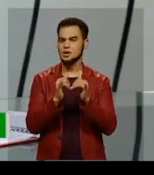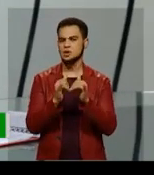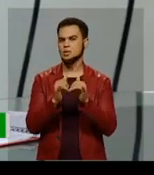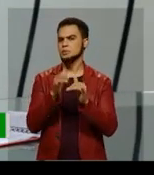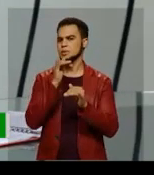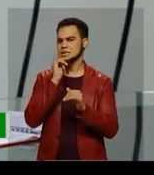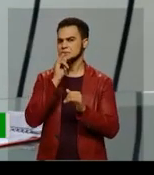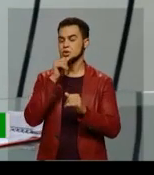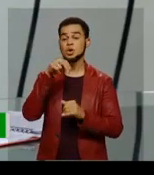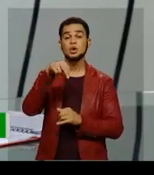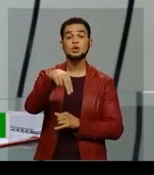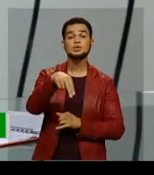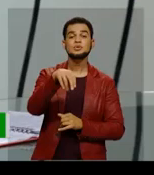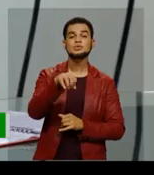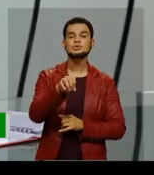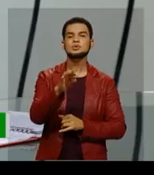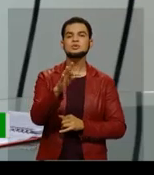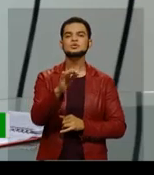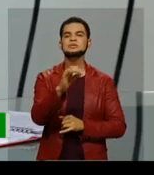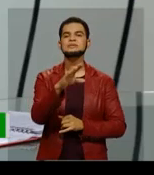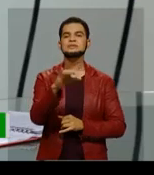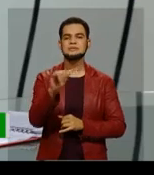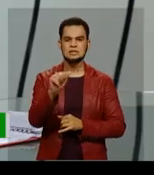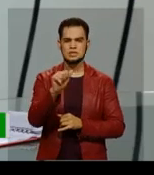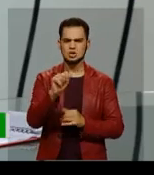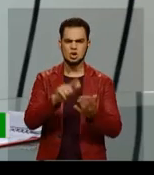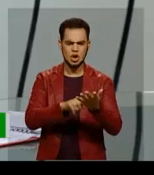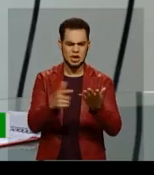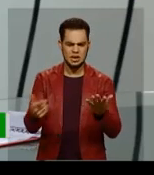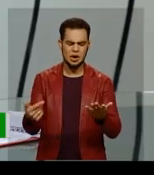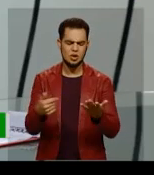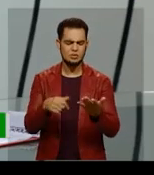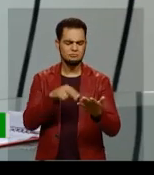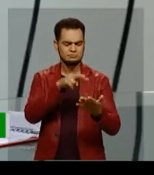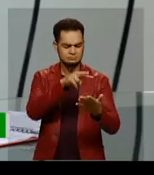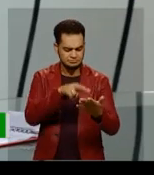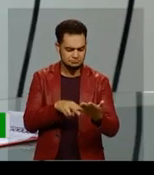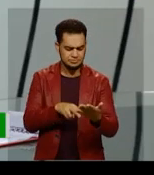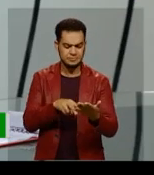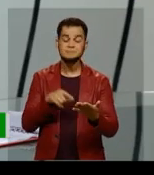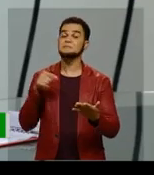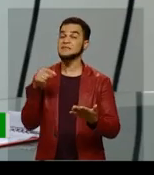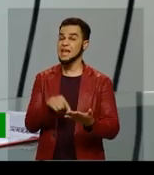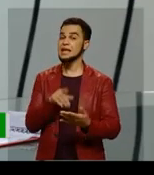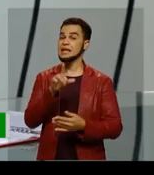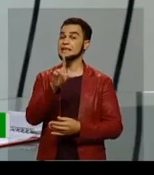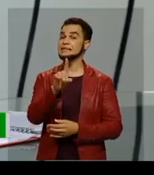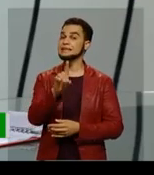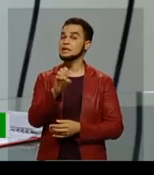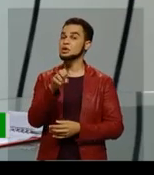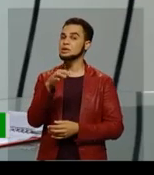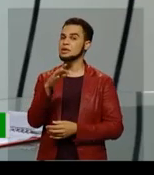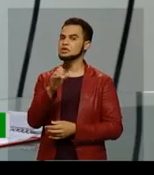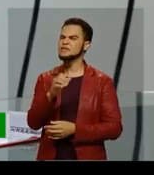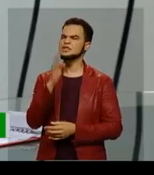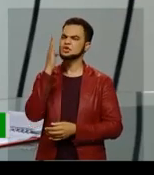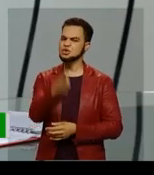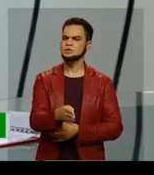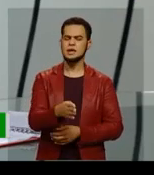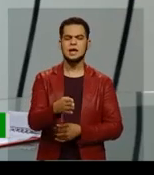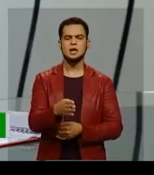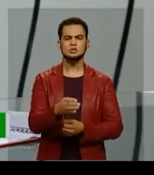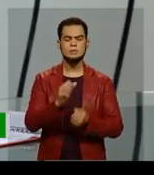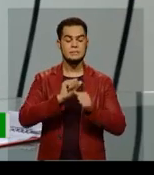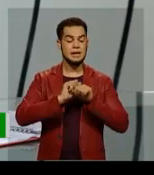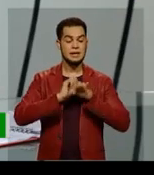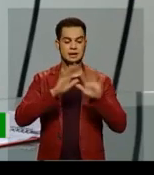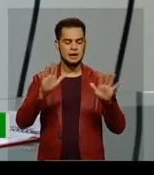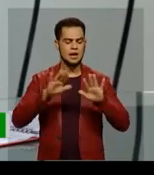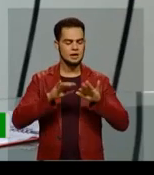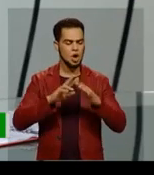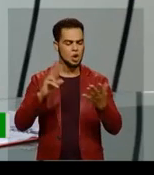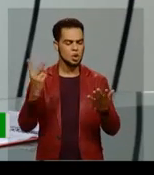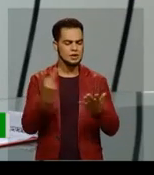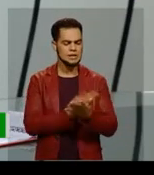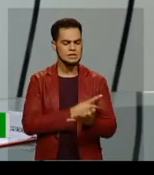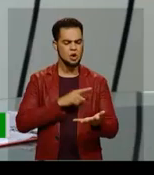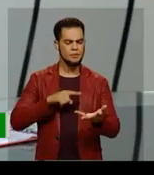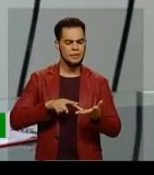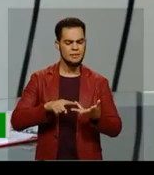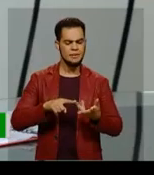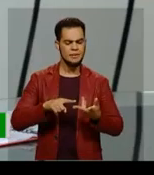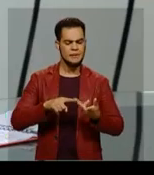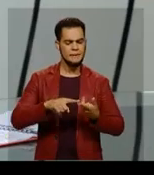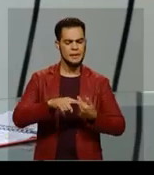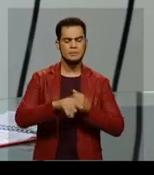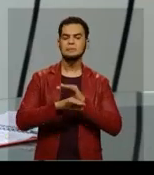uma notícia, você vai usar muito a linguagem denotativa. É a linguagem objetiva e é